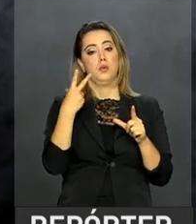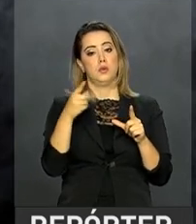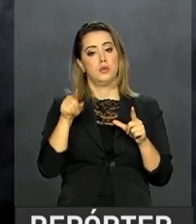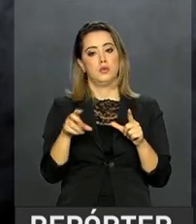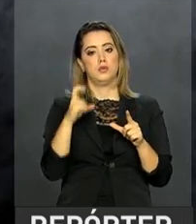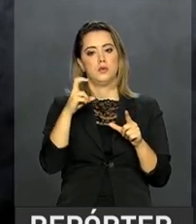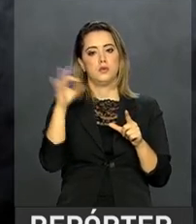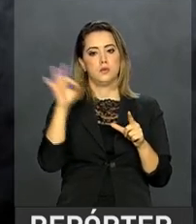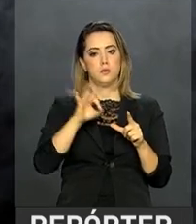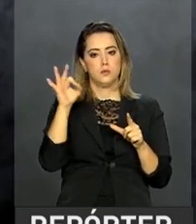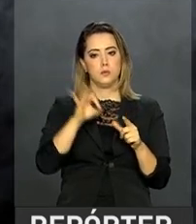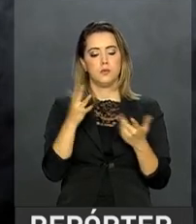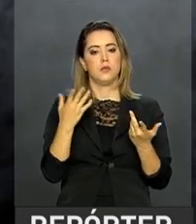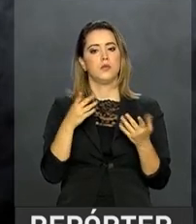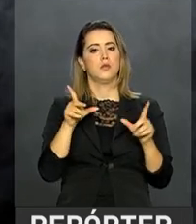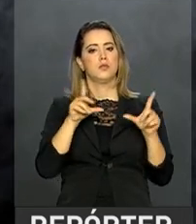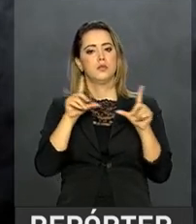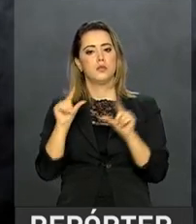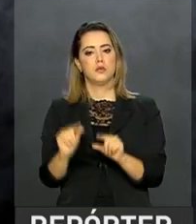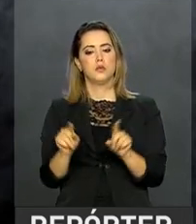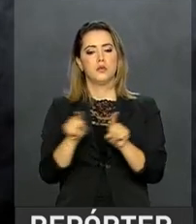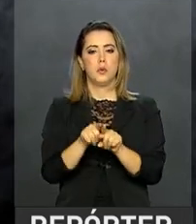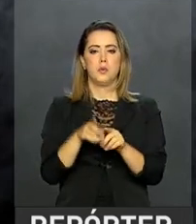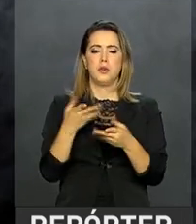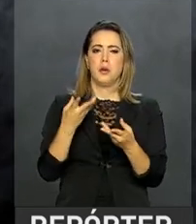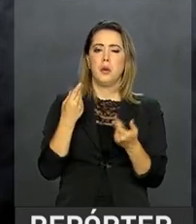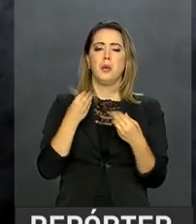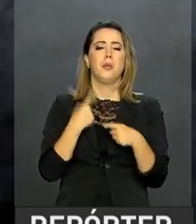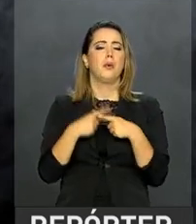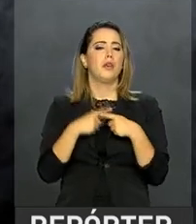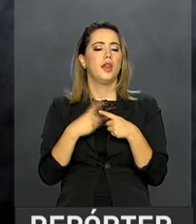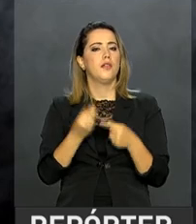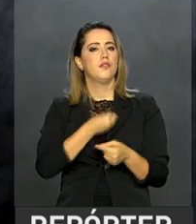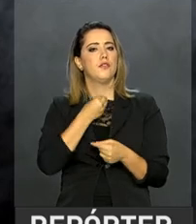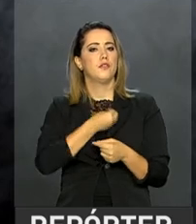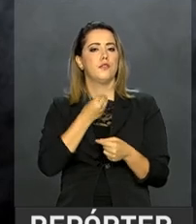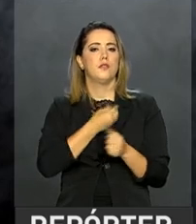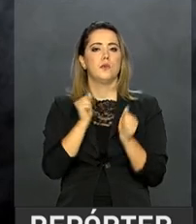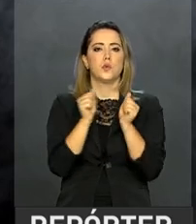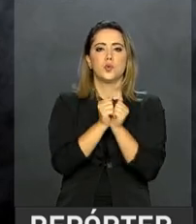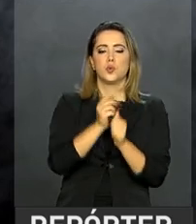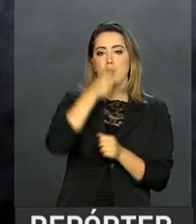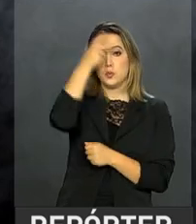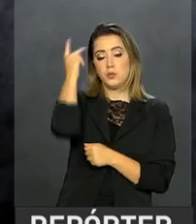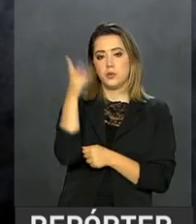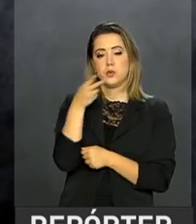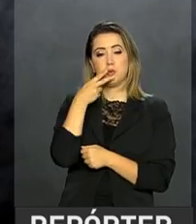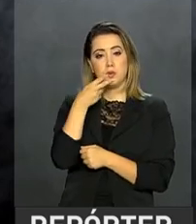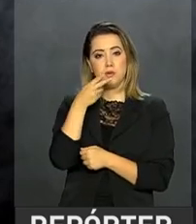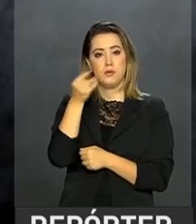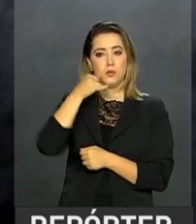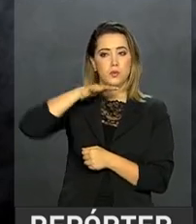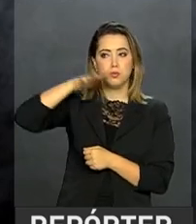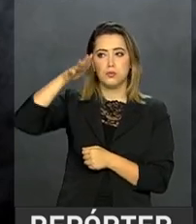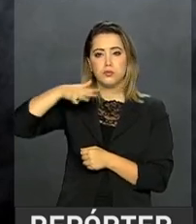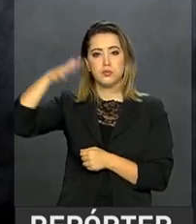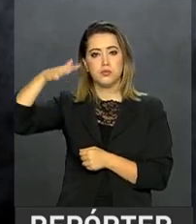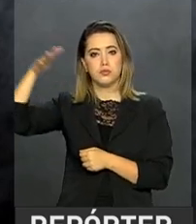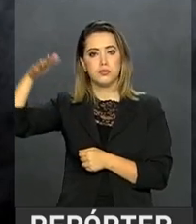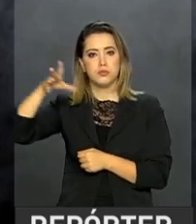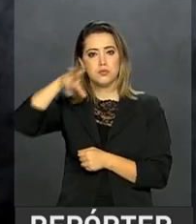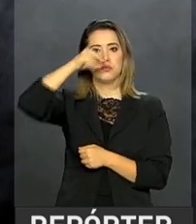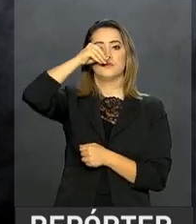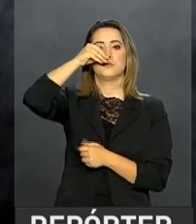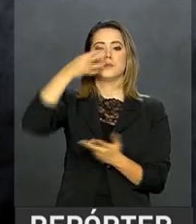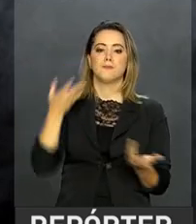proporção de pessoas que não fumam, mas mesmo assim são expostas à fumaça do cigarro, caiu de 12,7% em